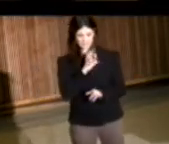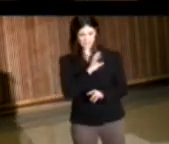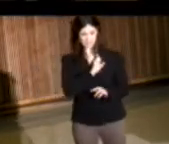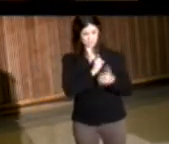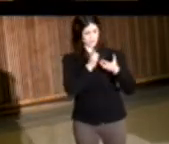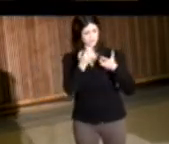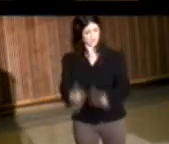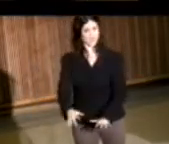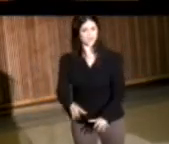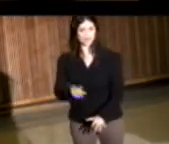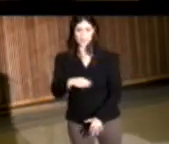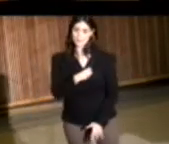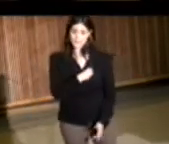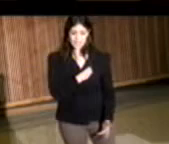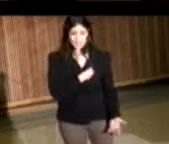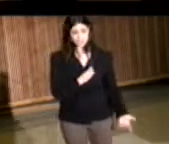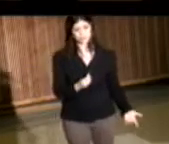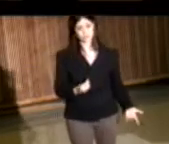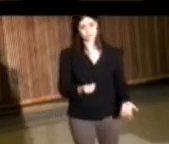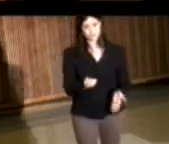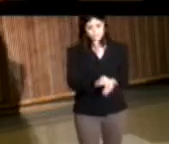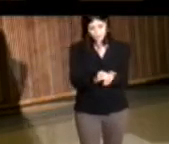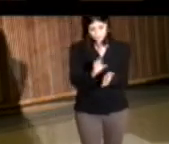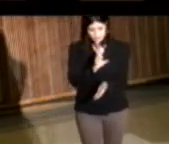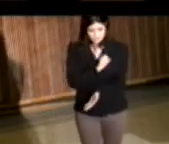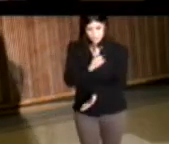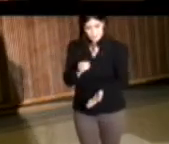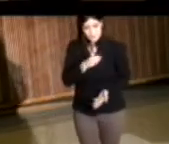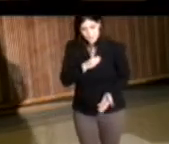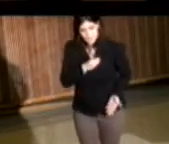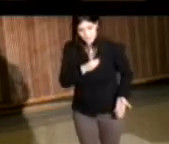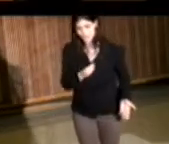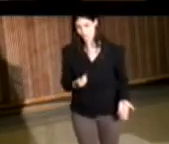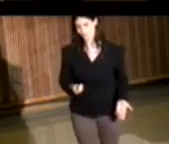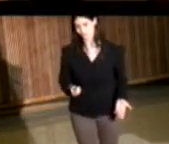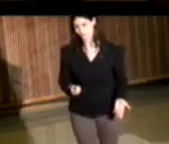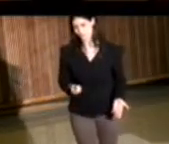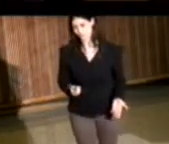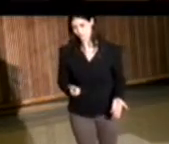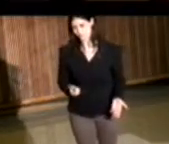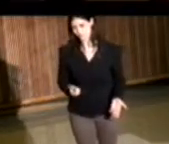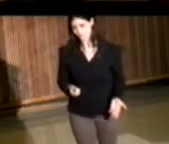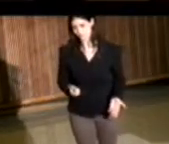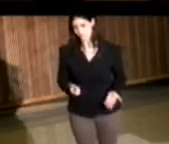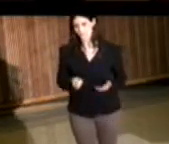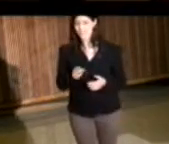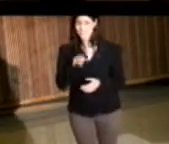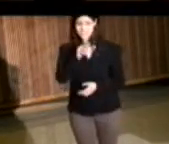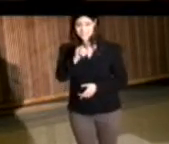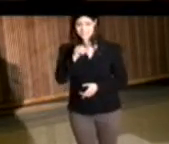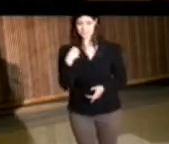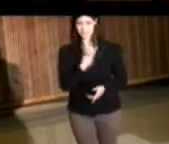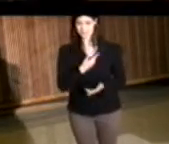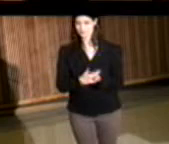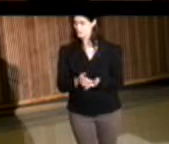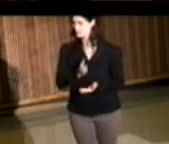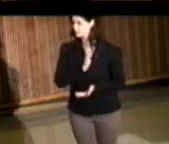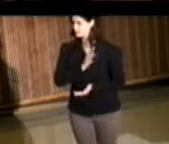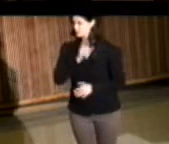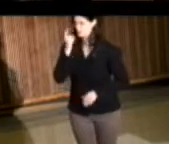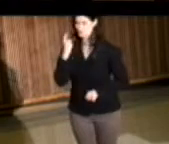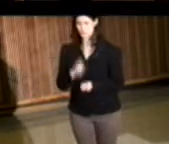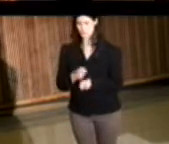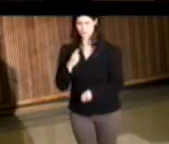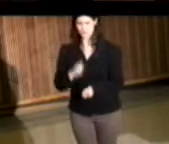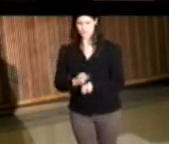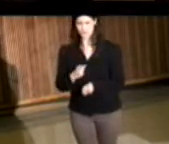quando vivemos o desamor, pecamos tanto quanto qualquer outro pecado que achemos vil